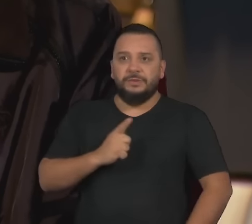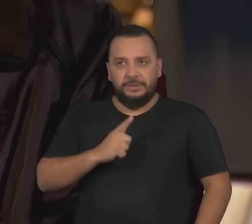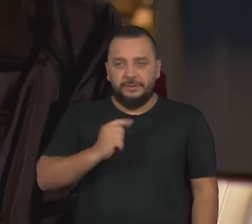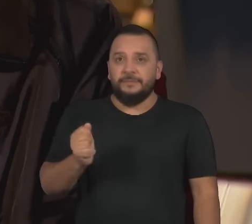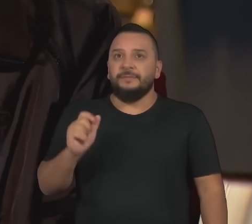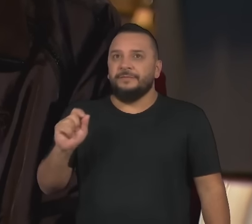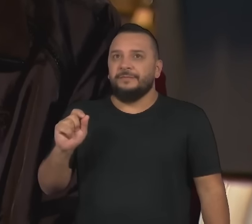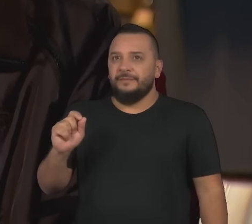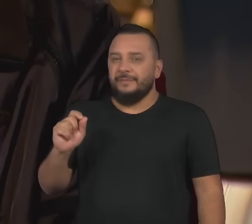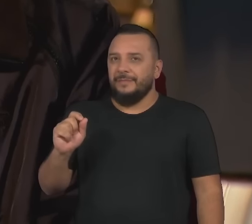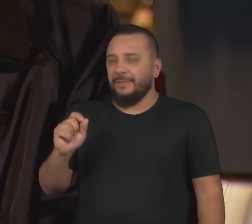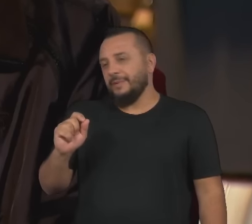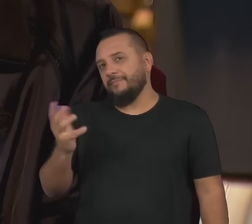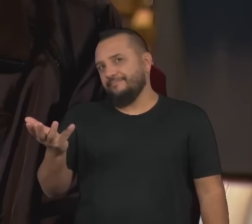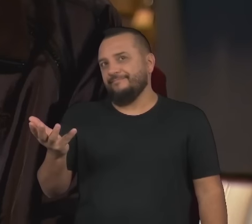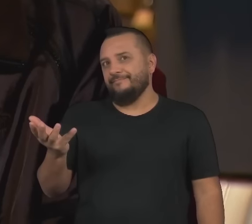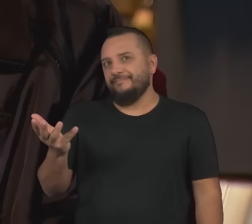e não assim,